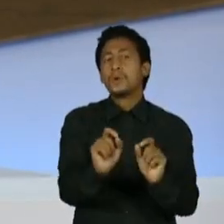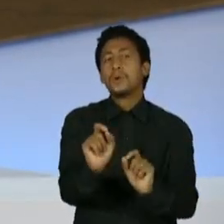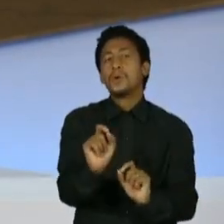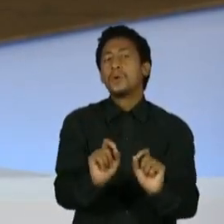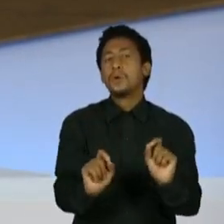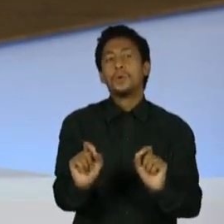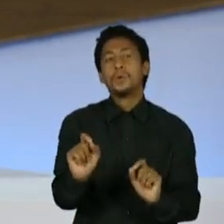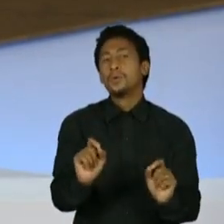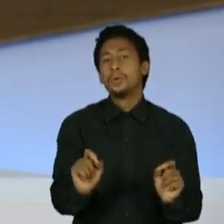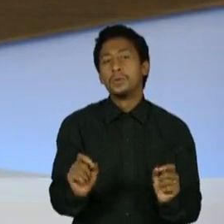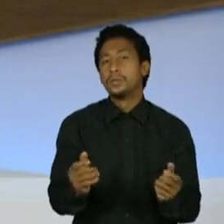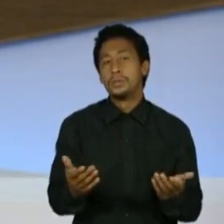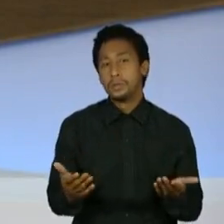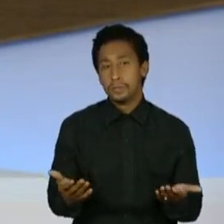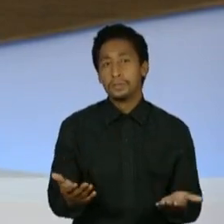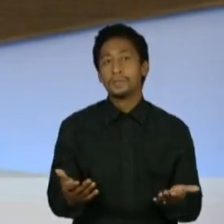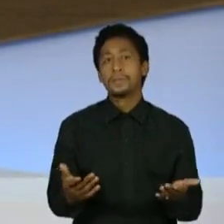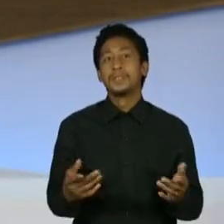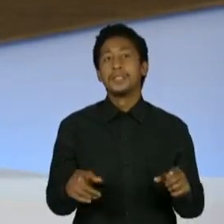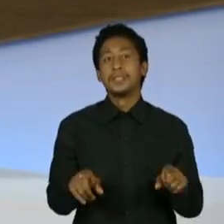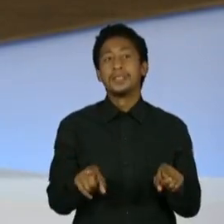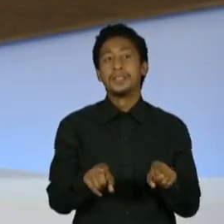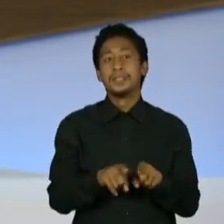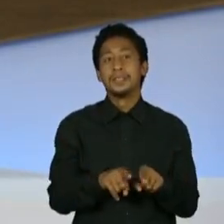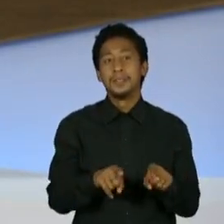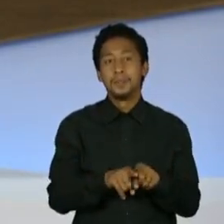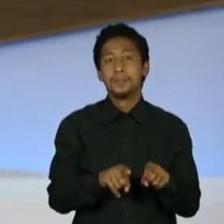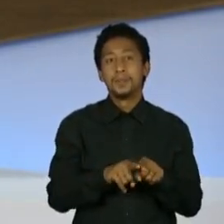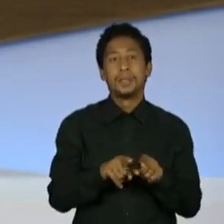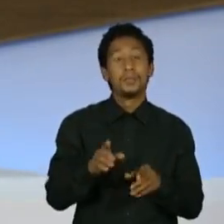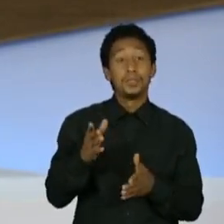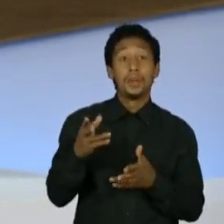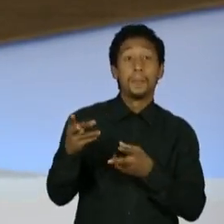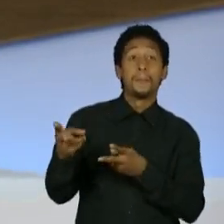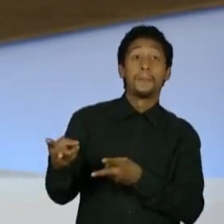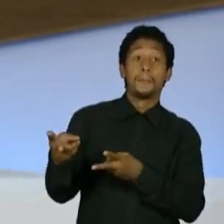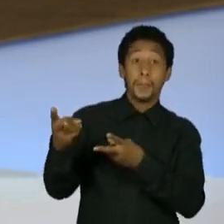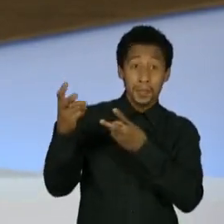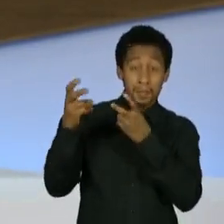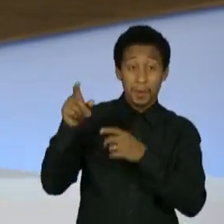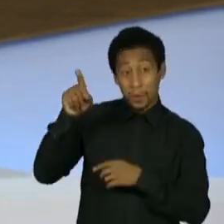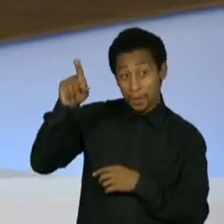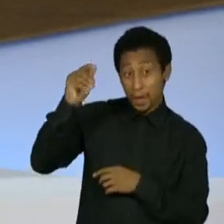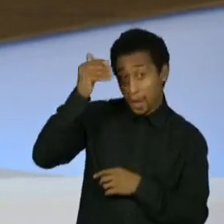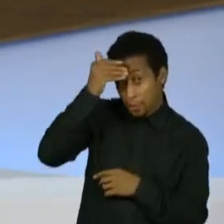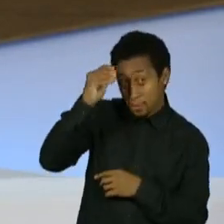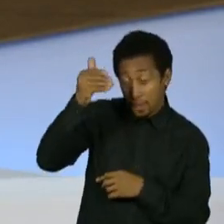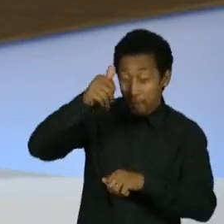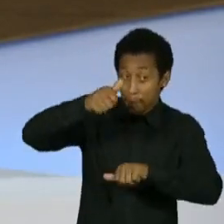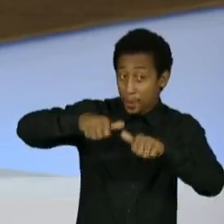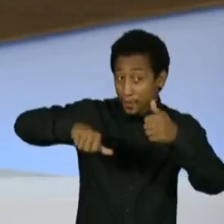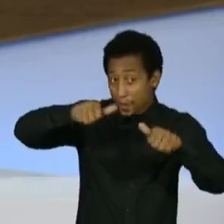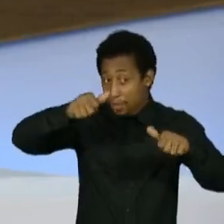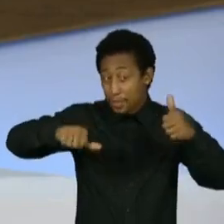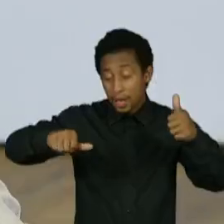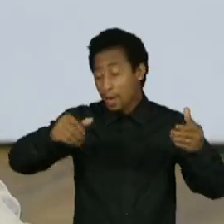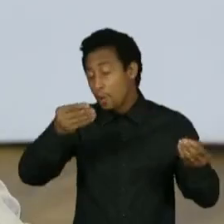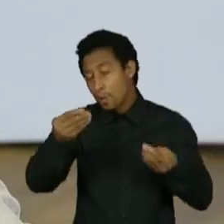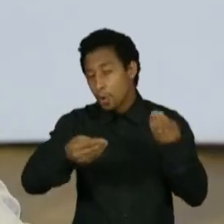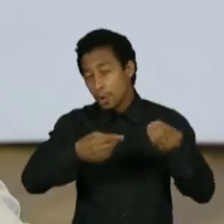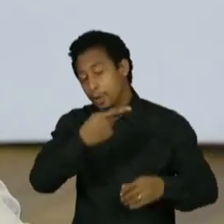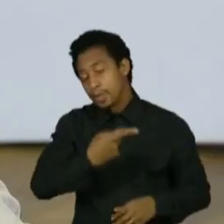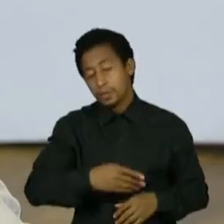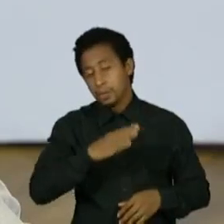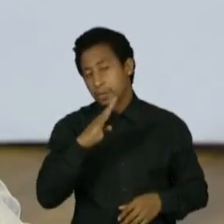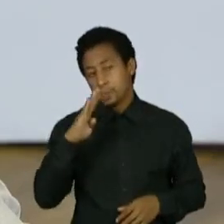é circunstancial e que lições que se ouve o lado trampista que a gente pode usar para analisar o bolsonarista aqui no Brasil